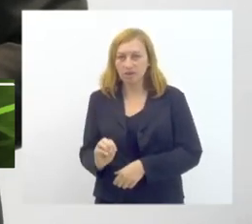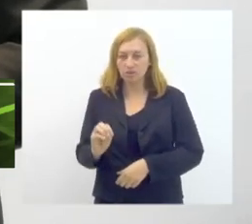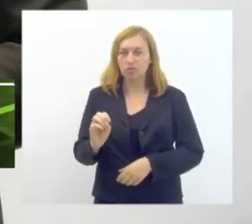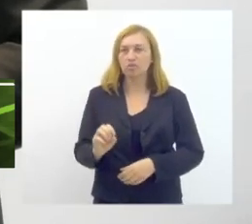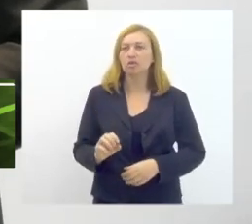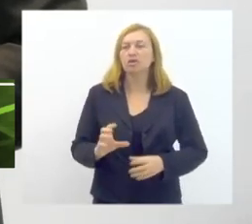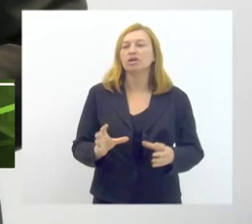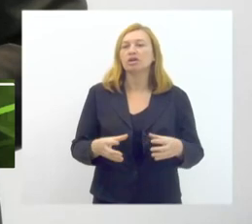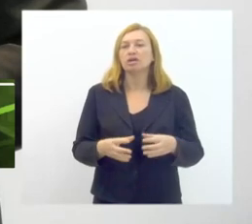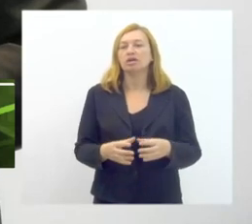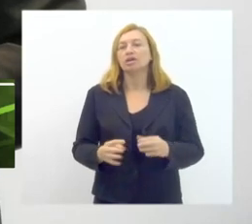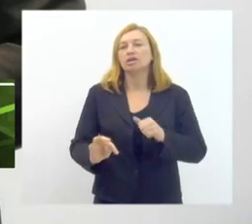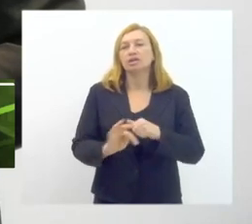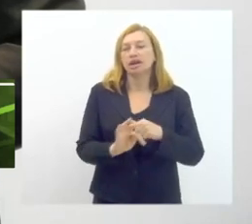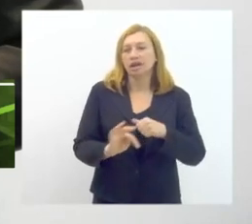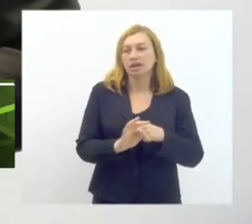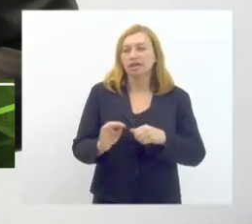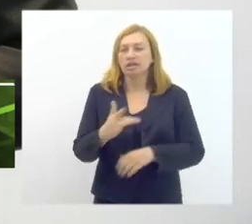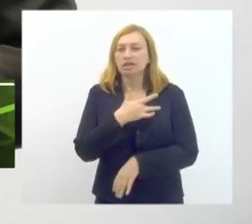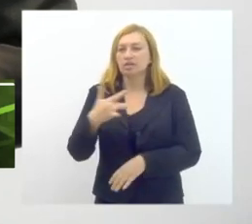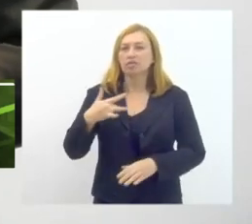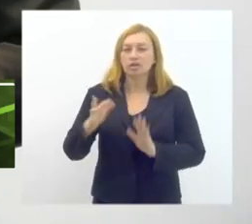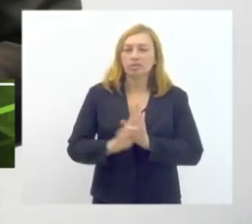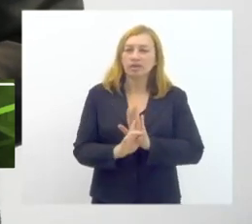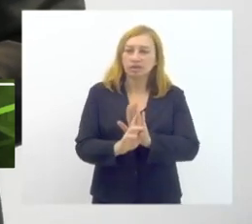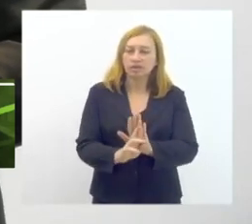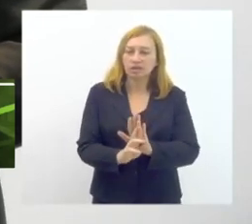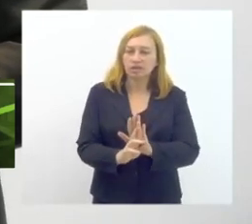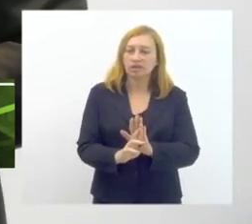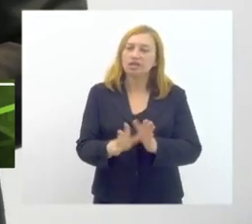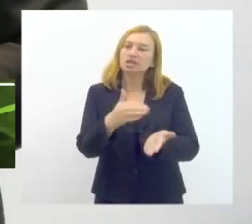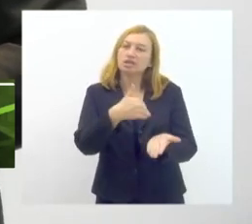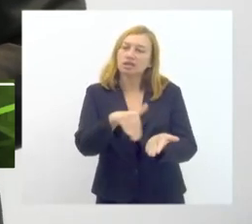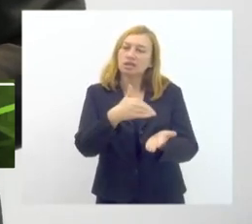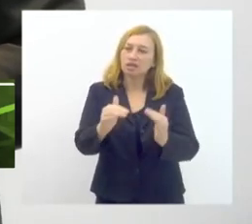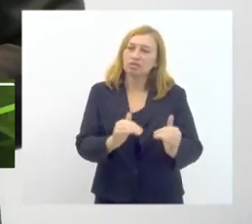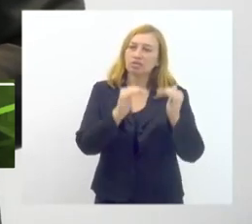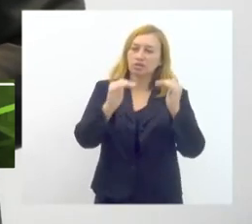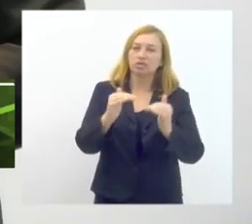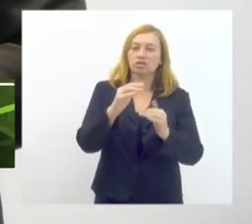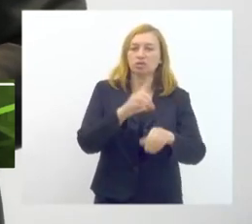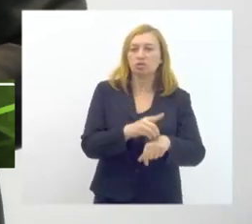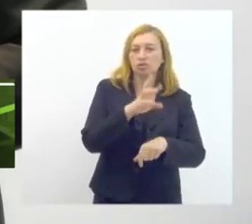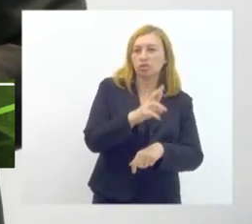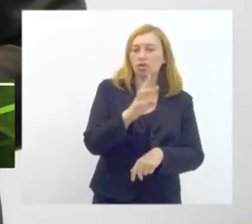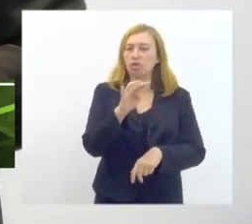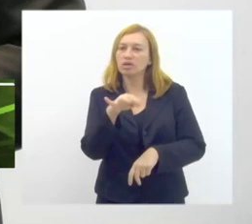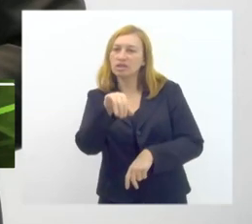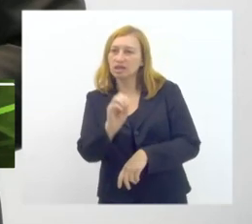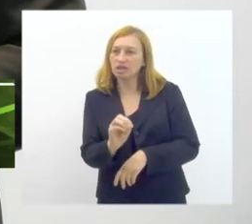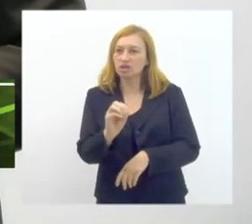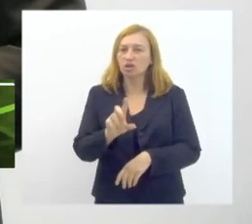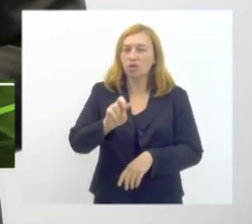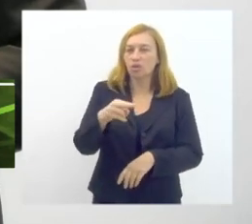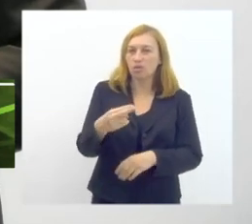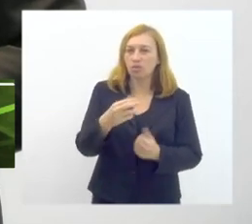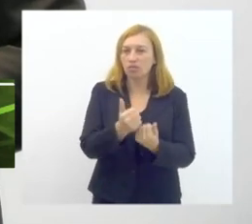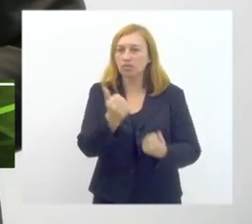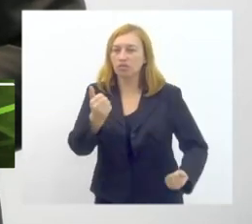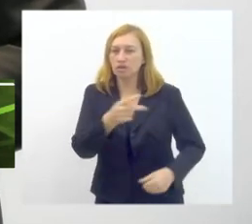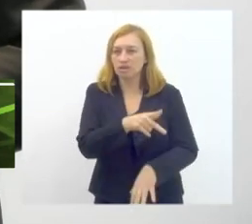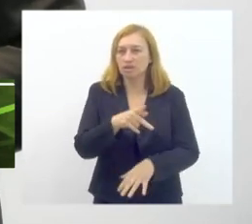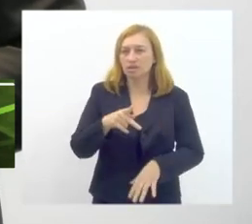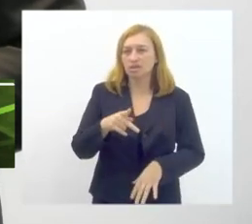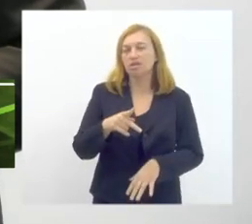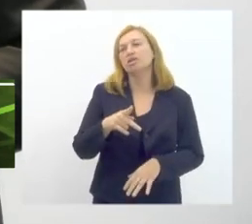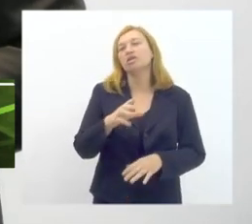Câmara Técnica da Saúde, representada pela secretária executiva do SISBAF, doutora Rosângela Belo, o vice-coordenador da Câmara Técnica de